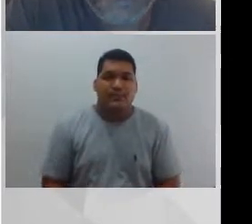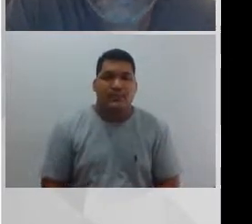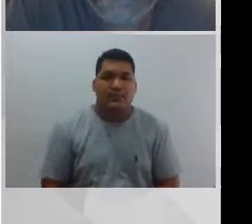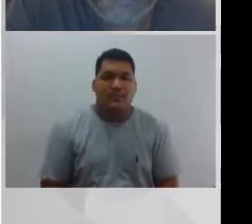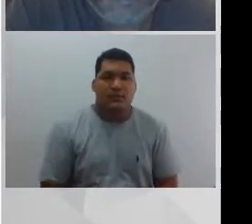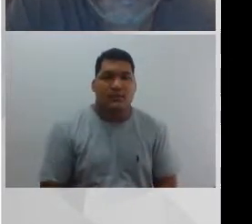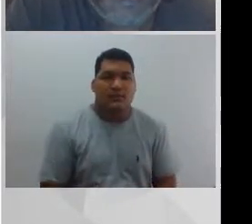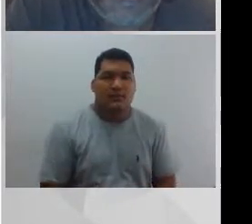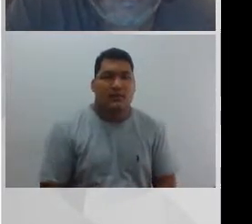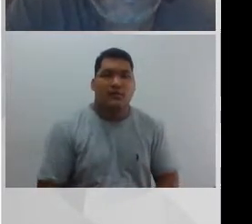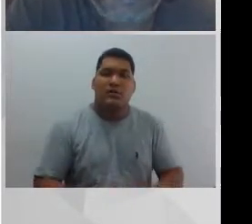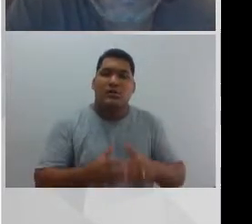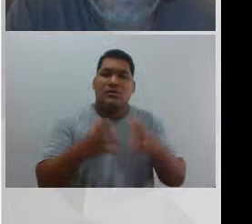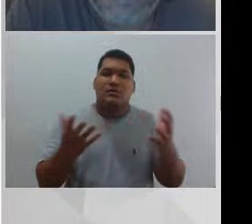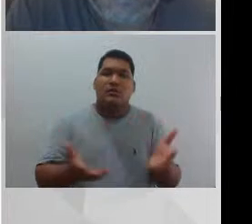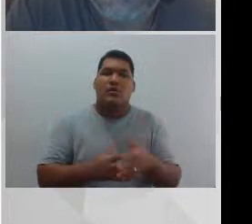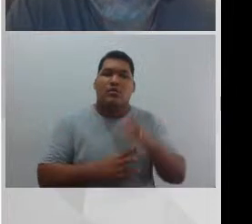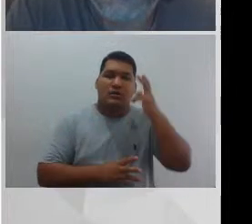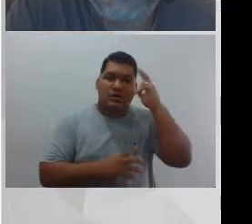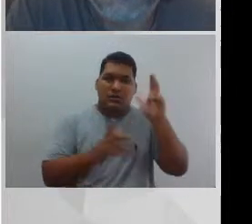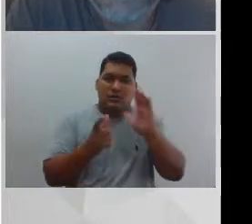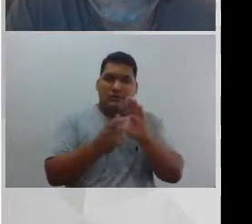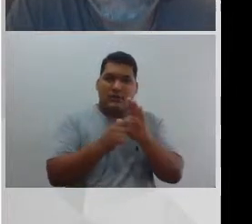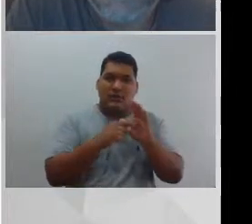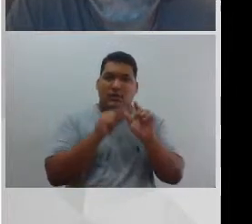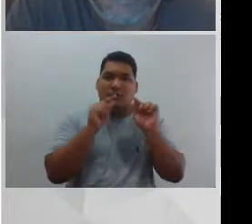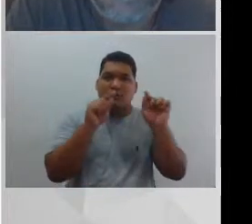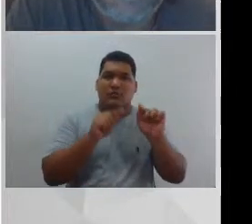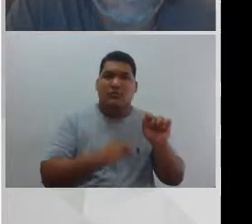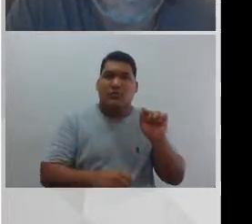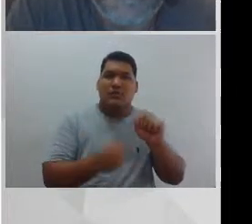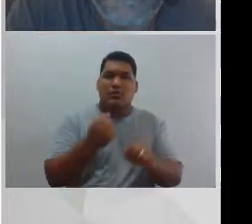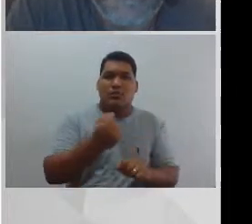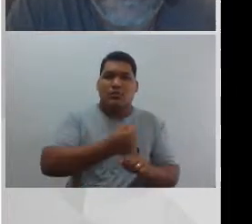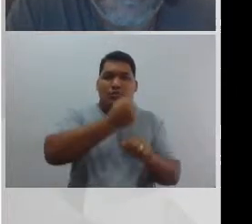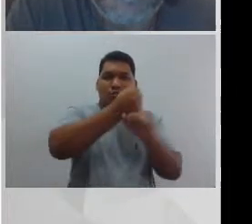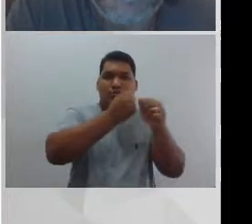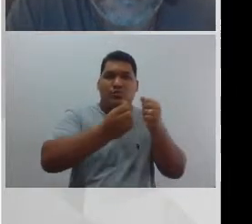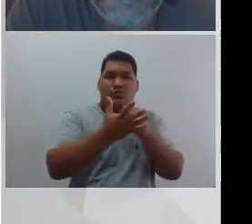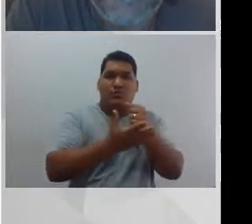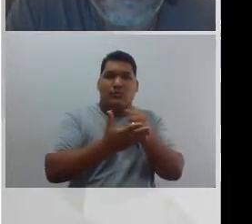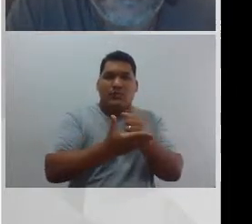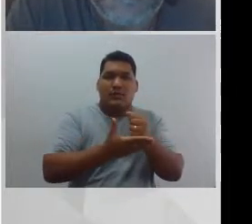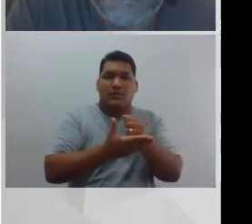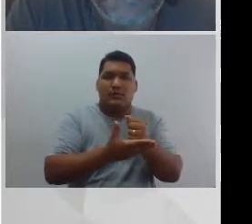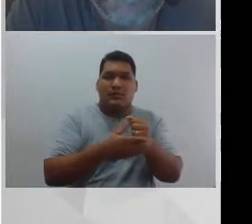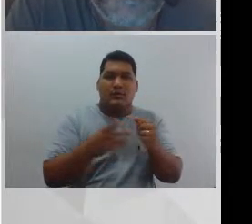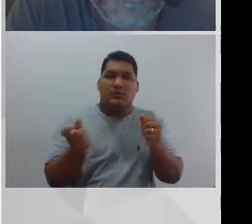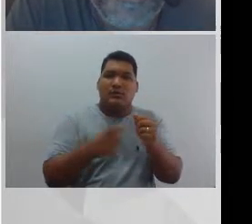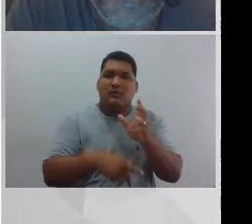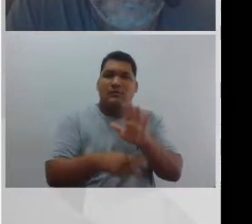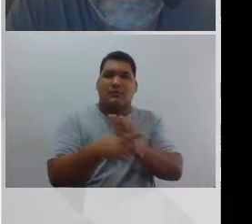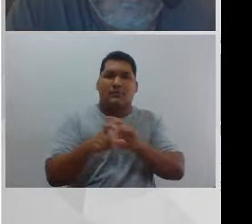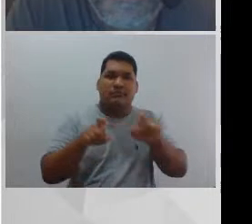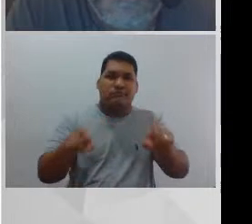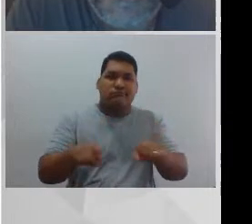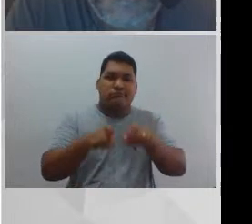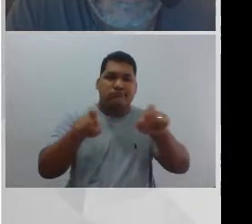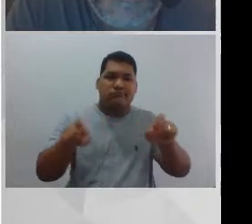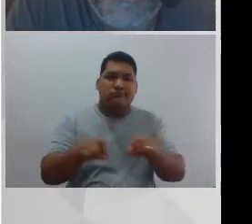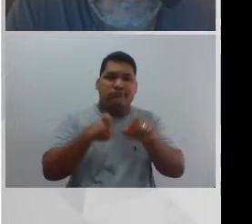Então, a inteligência artificial, ela é construída com uma base, né, não só da computação,